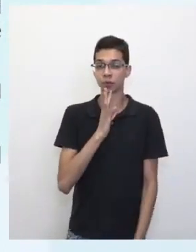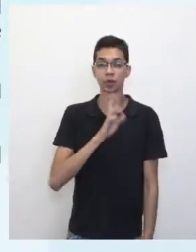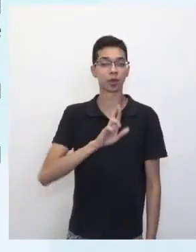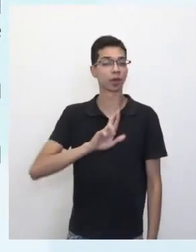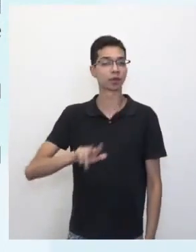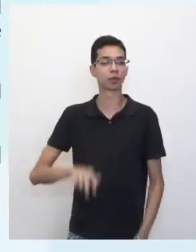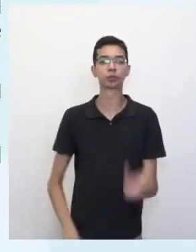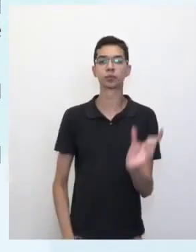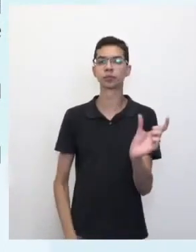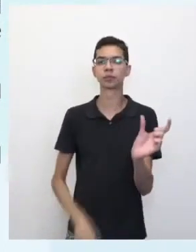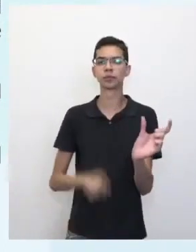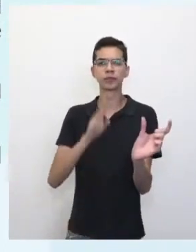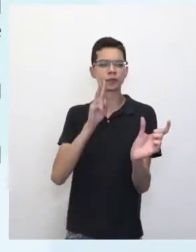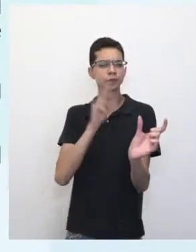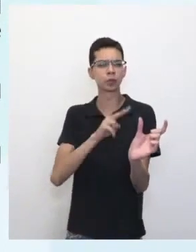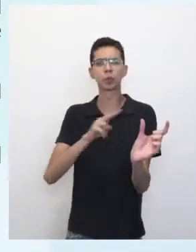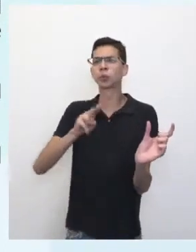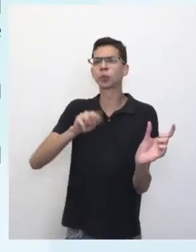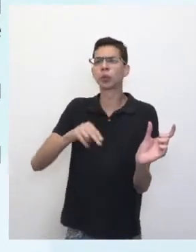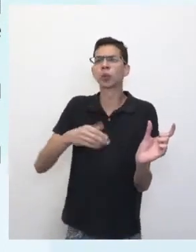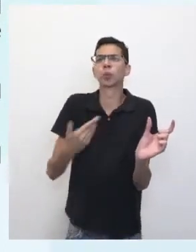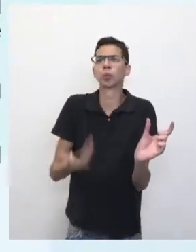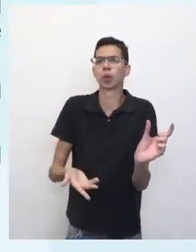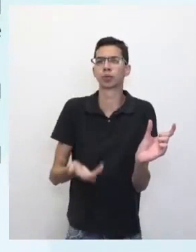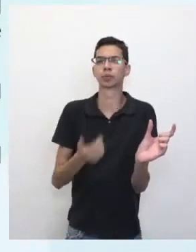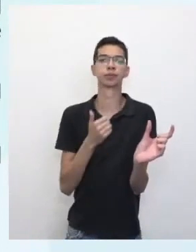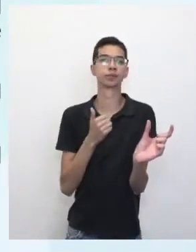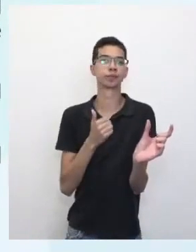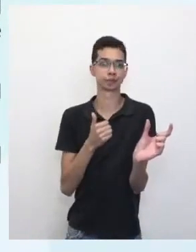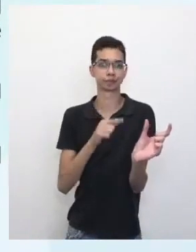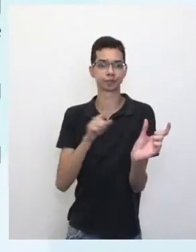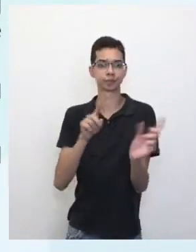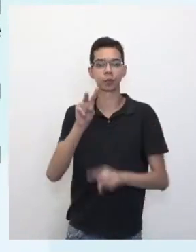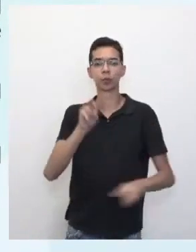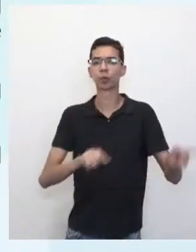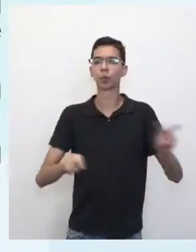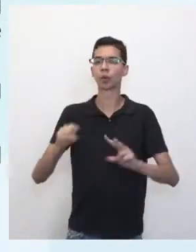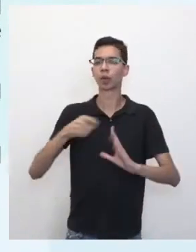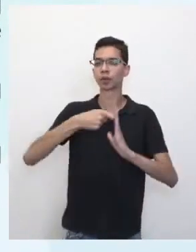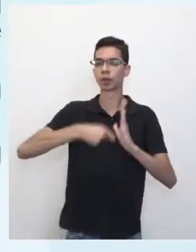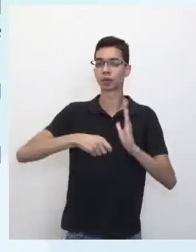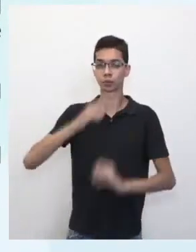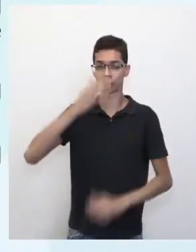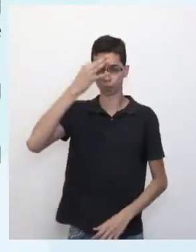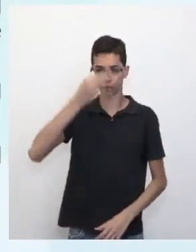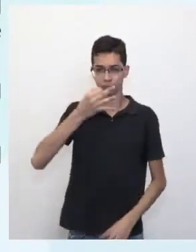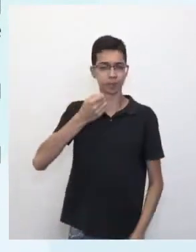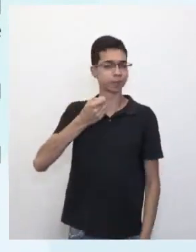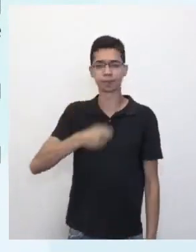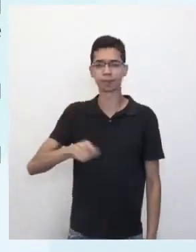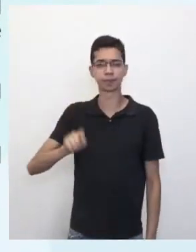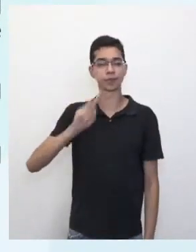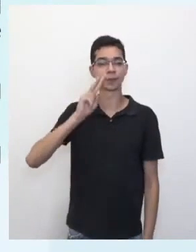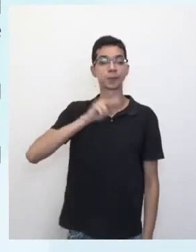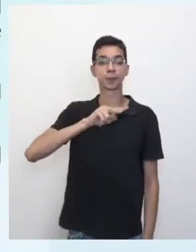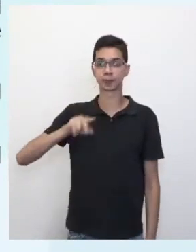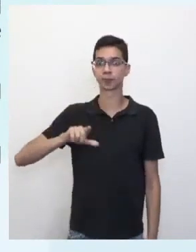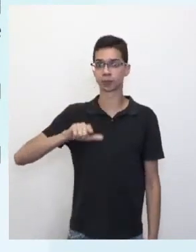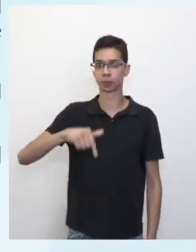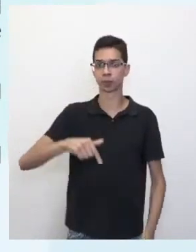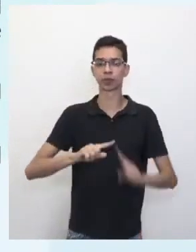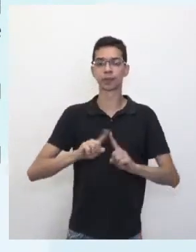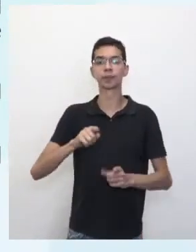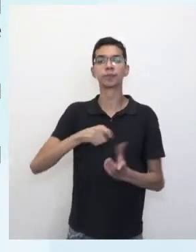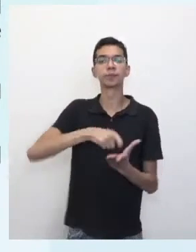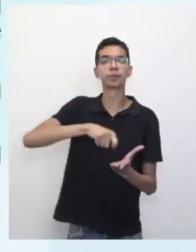que você nunca viu na vida. Right? Então, bate o olho no texto, não precisa entender o texto agora, que a gente vai ler daqui a pouco para vocês, e